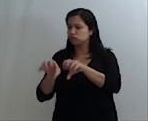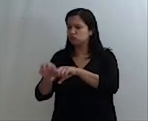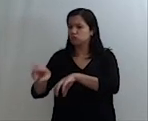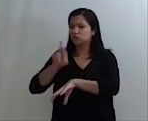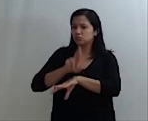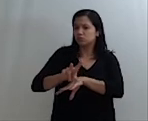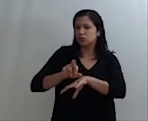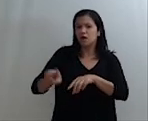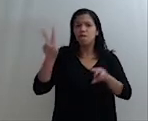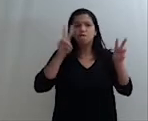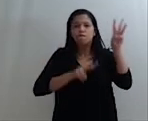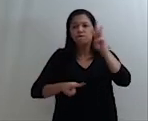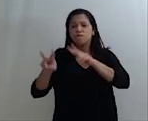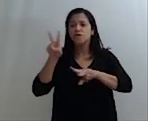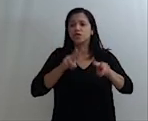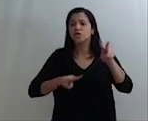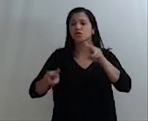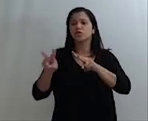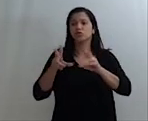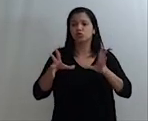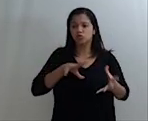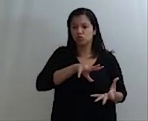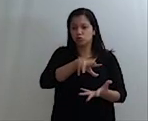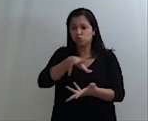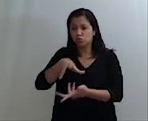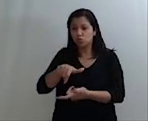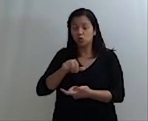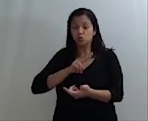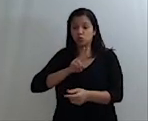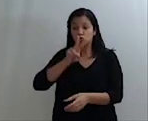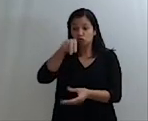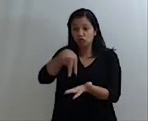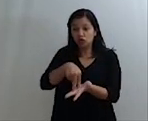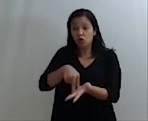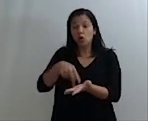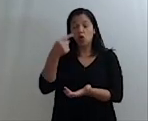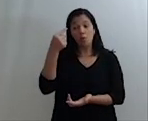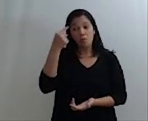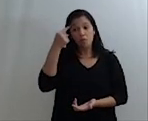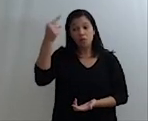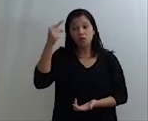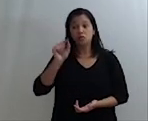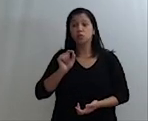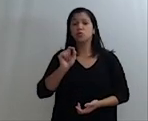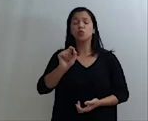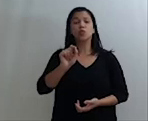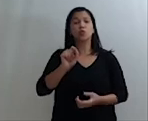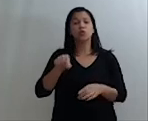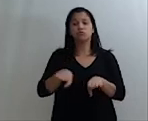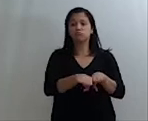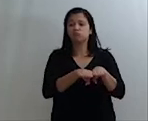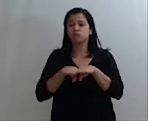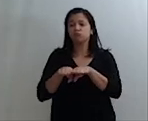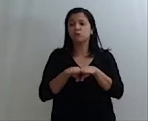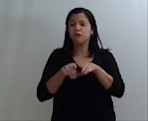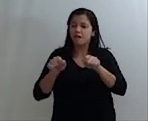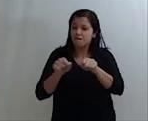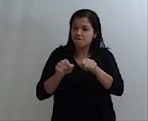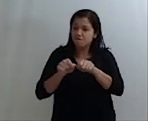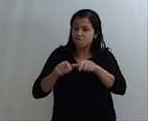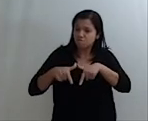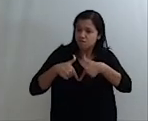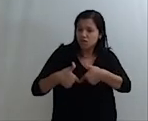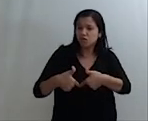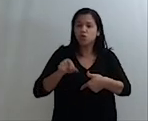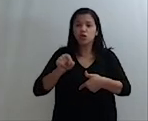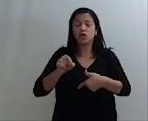de mundo mas estamos todos aqui com um pensamento comum de de realizar Justiça sempre que possível sempre